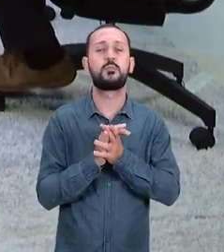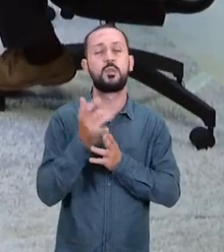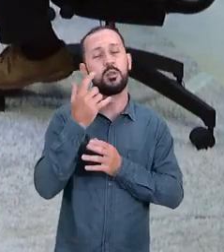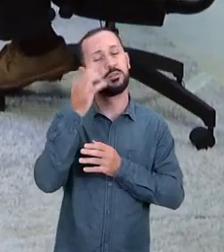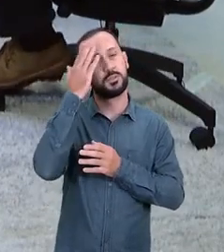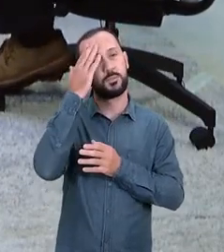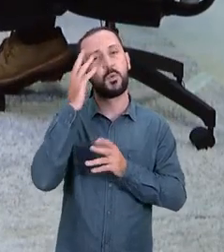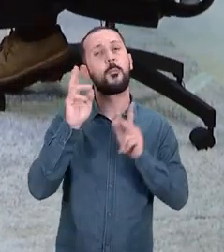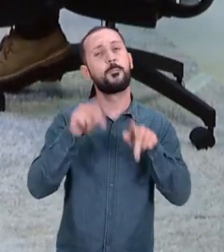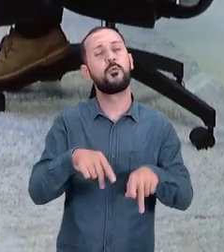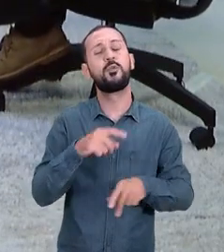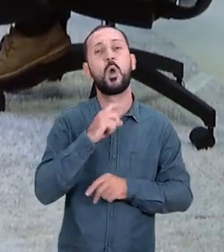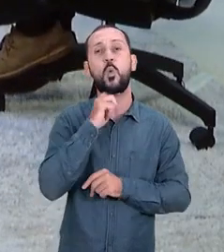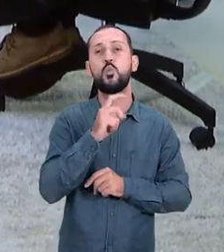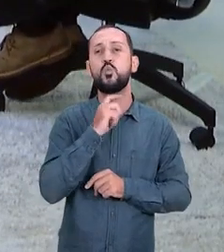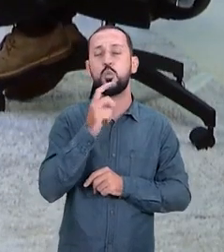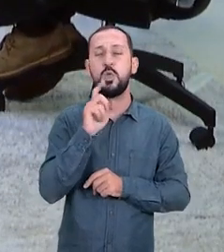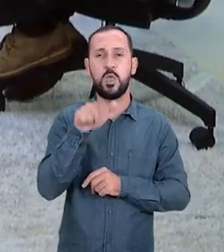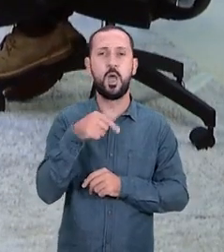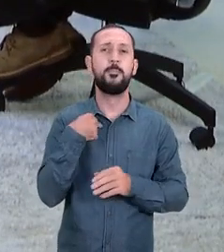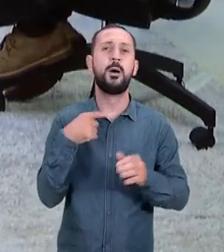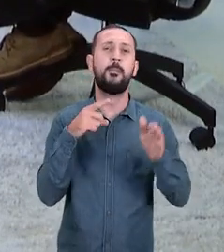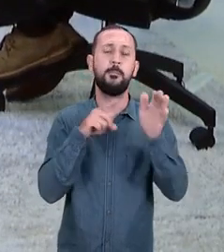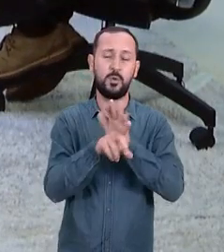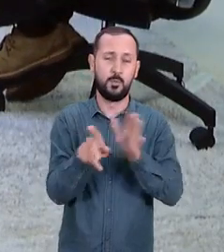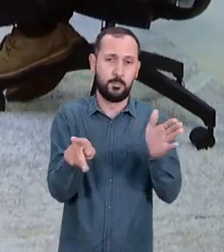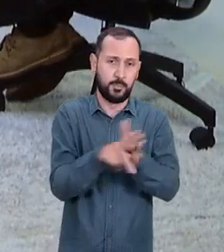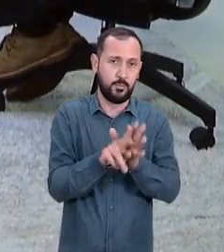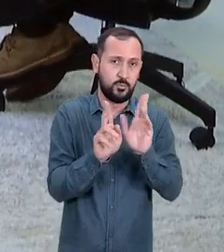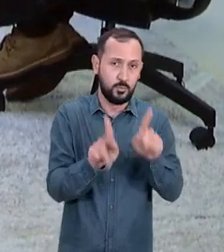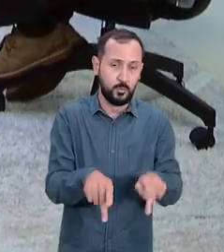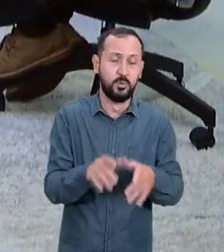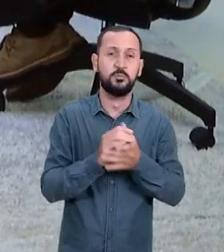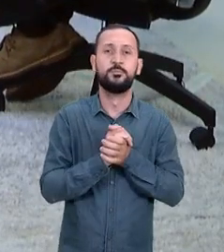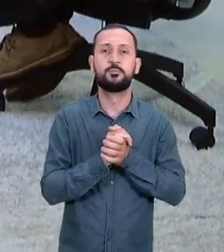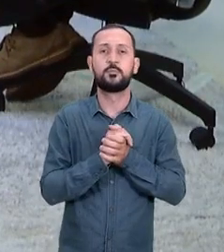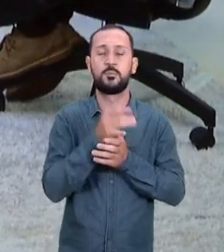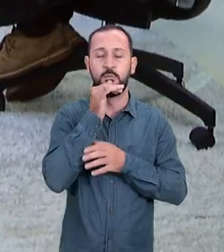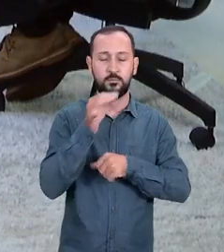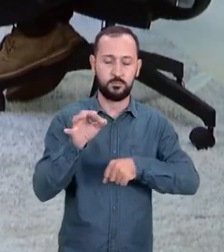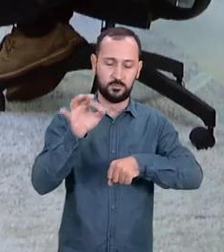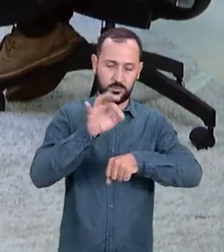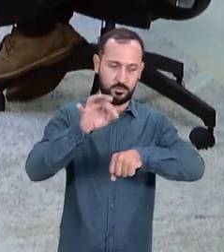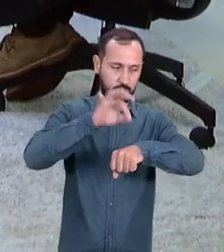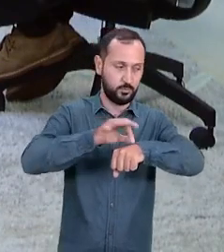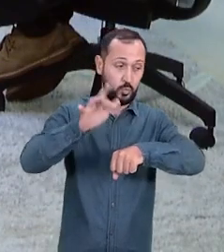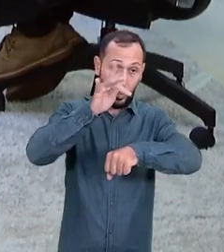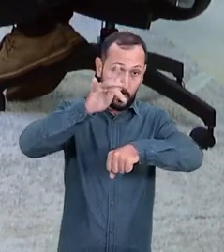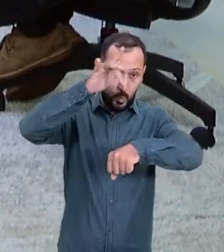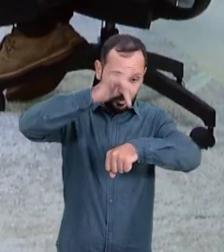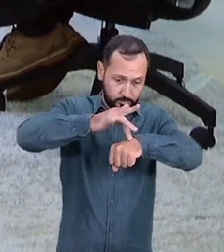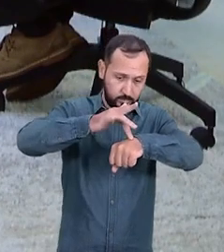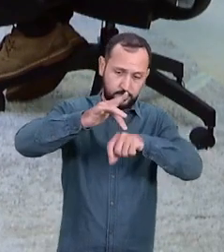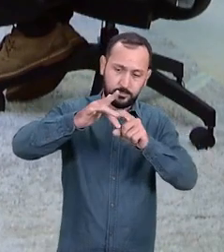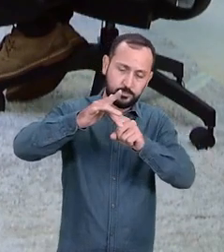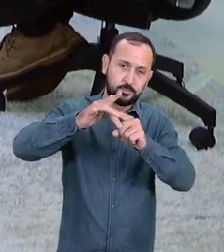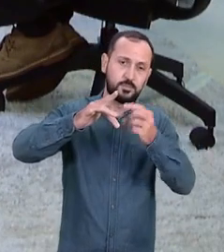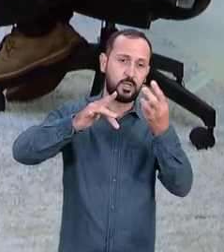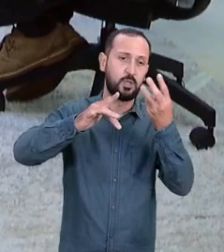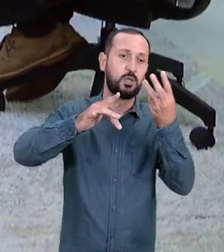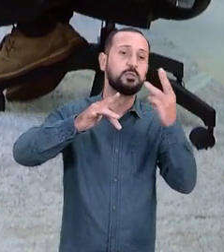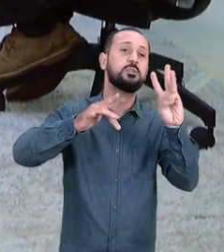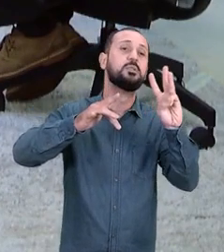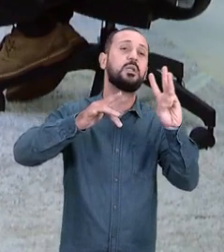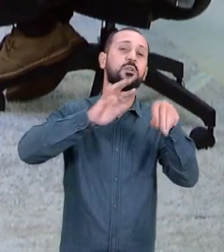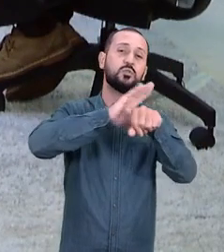Porque a população fica em dúvida e essa é uma pergunta que é da população. Por exemplo, um mosquito, Aedes aegypti, com os